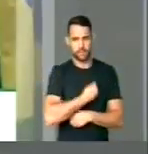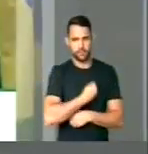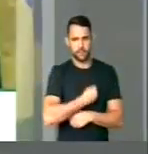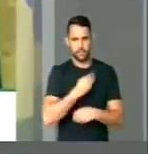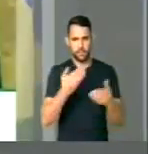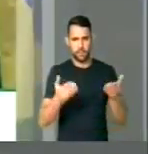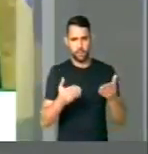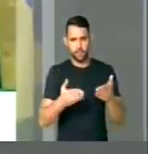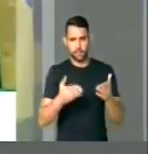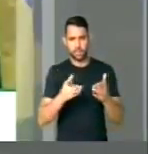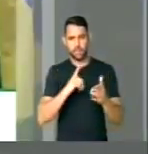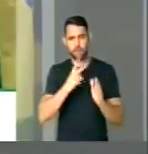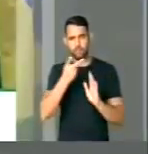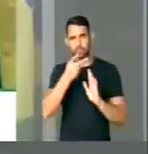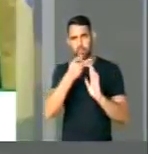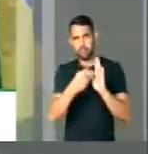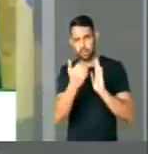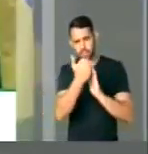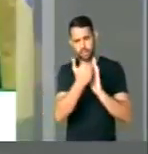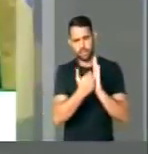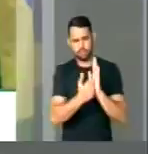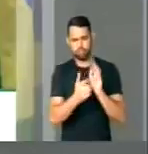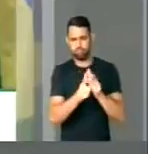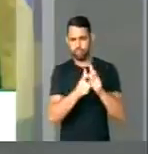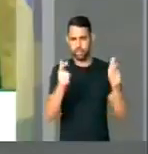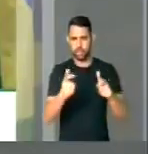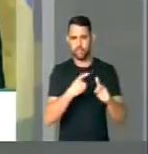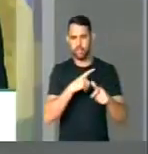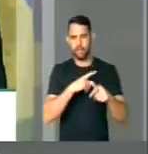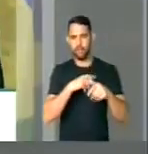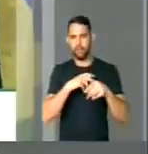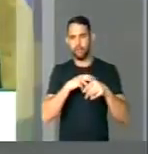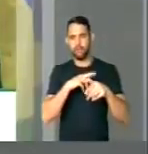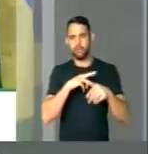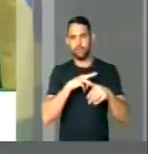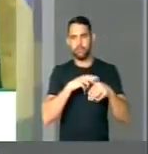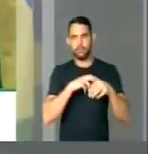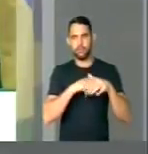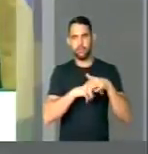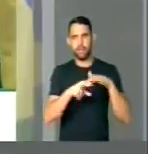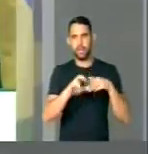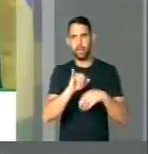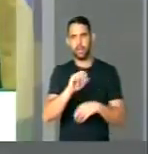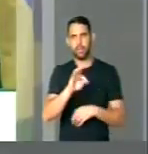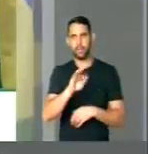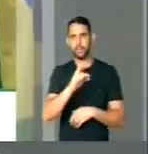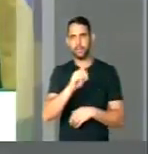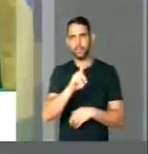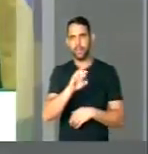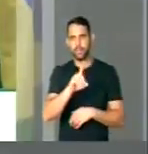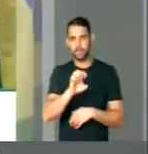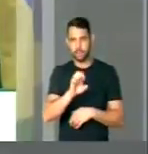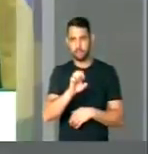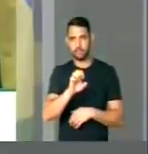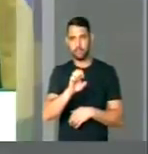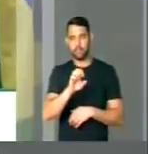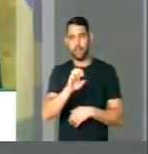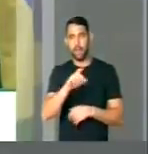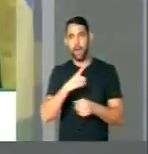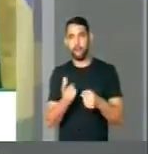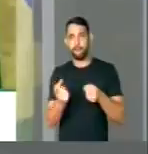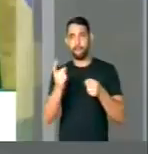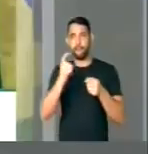hoje tem um projeto da maior importância chamado trem intercidades o trem intercidades é a